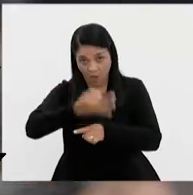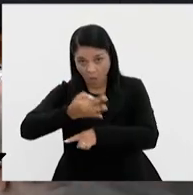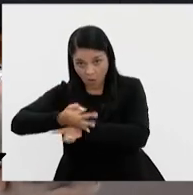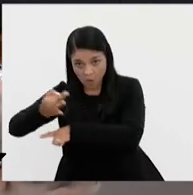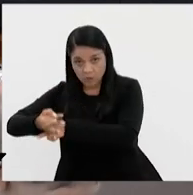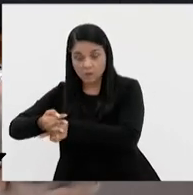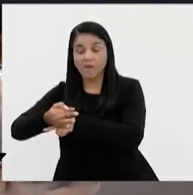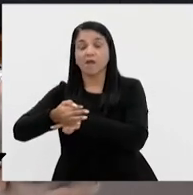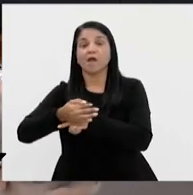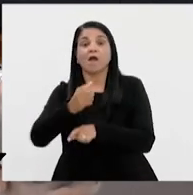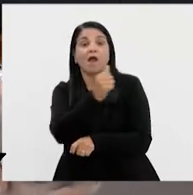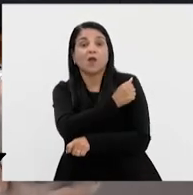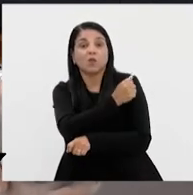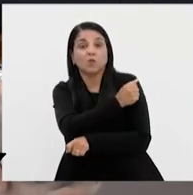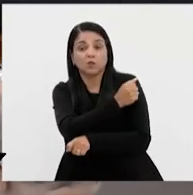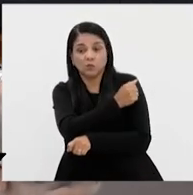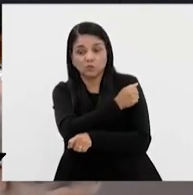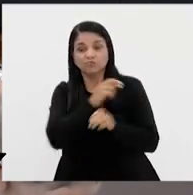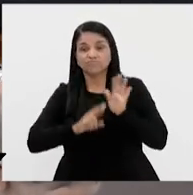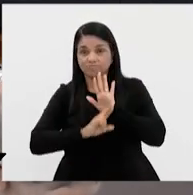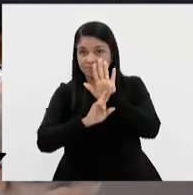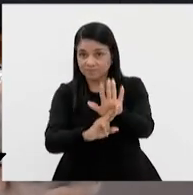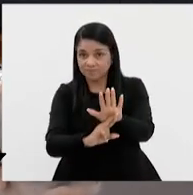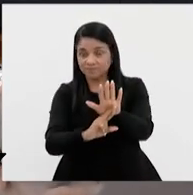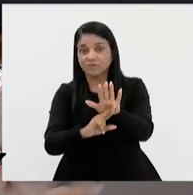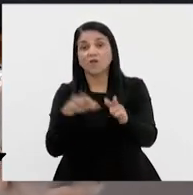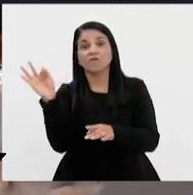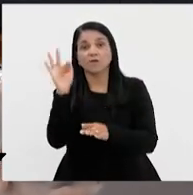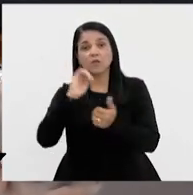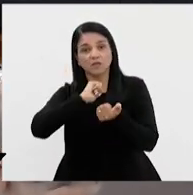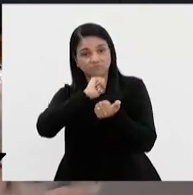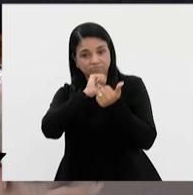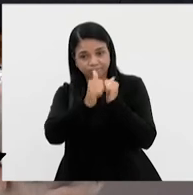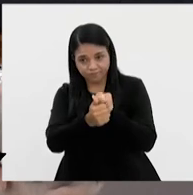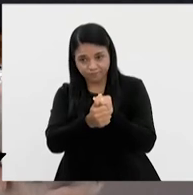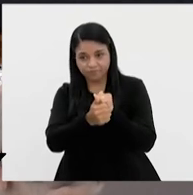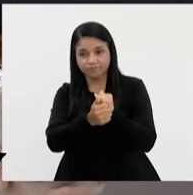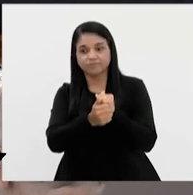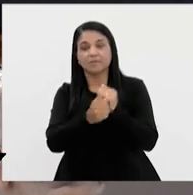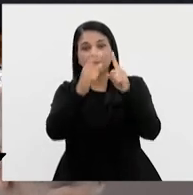representando a faculdade atlética nos jogos universitários.